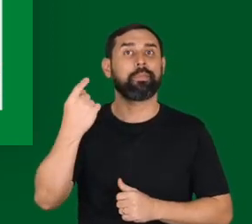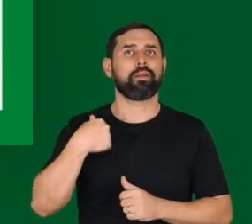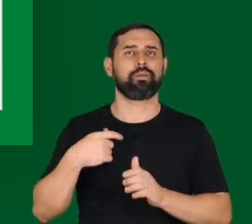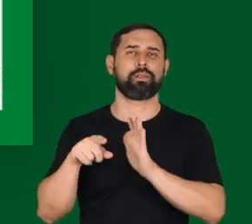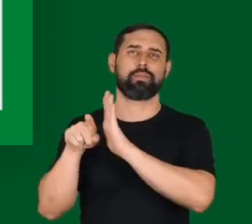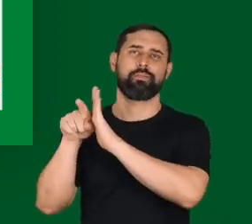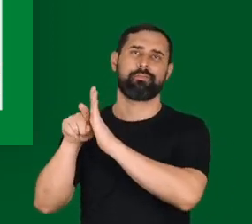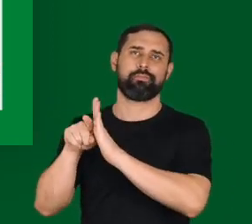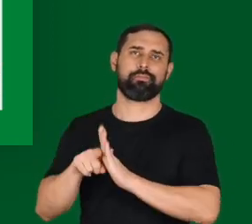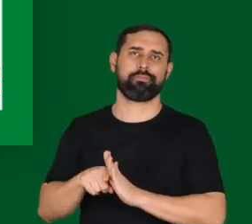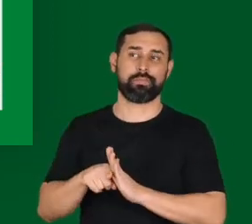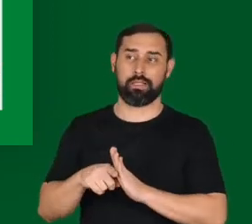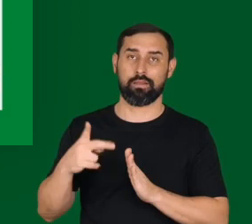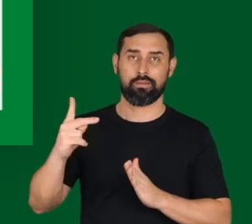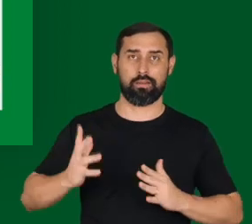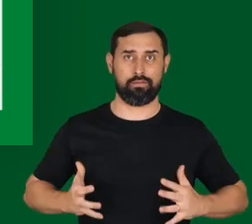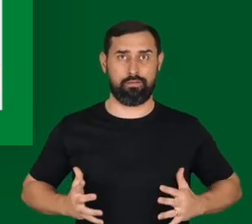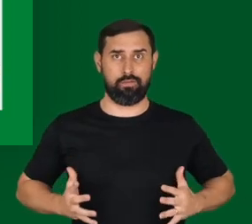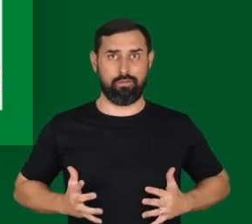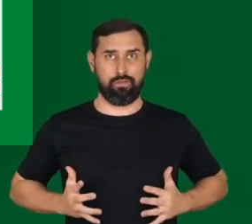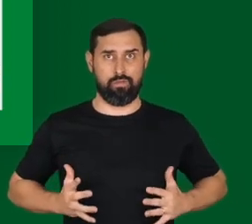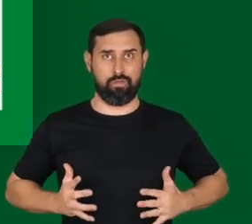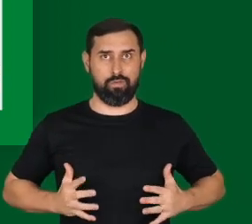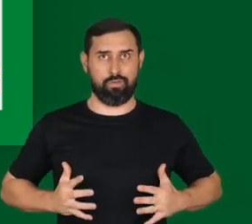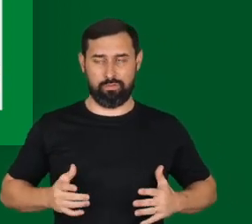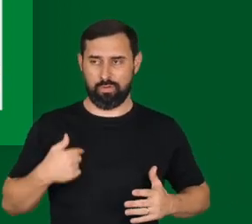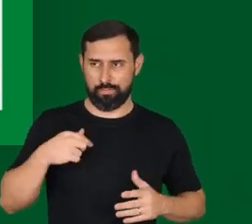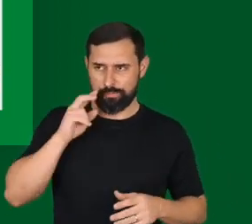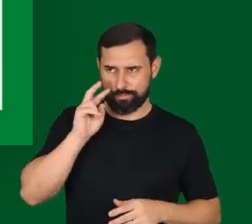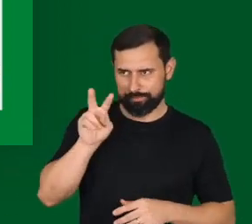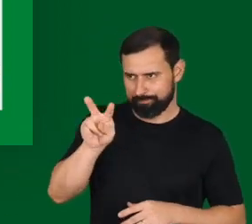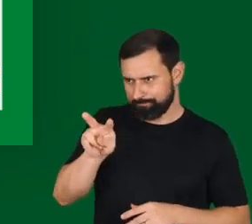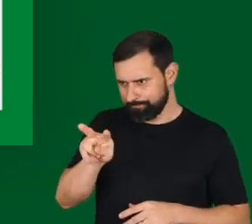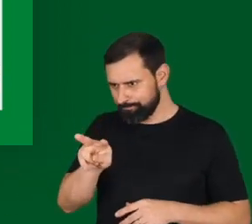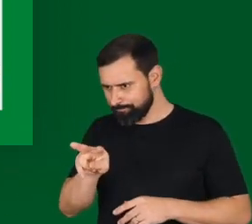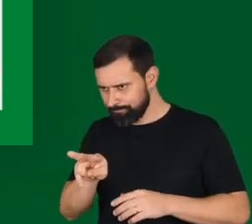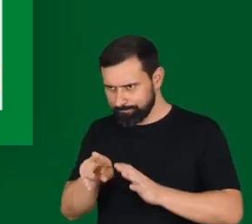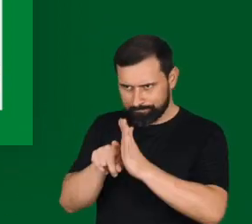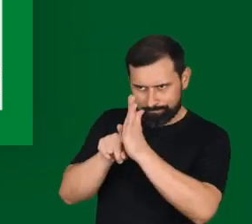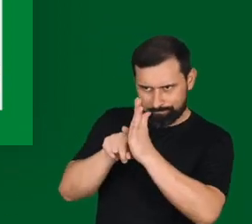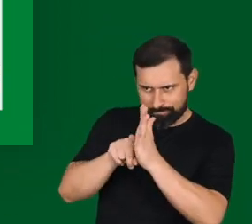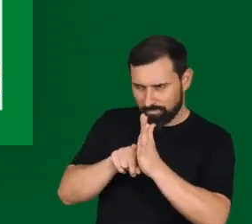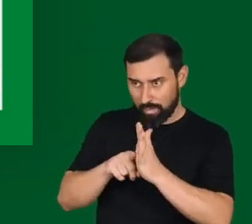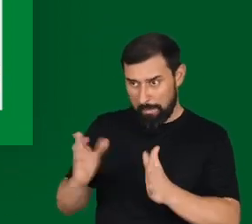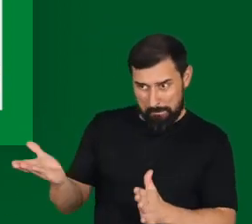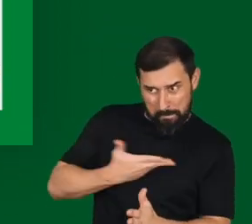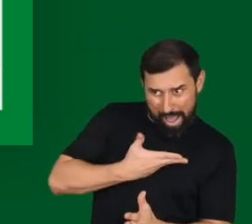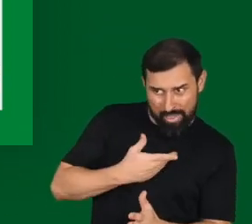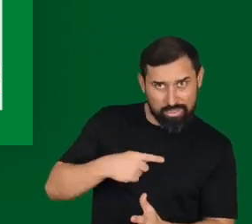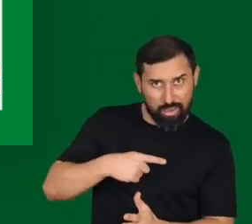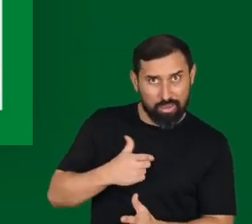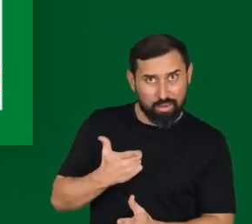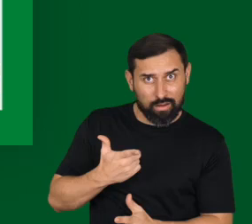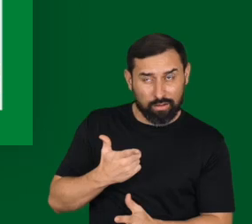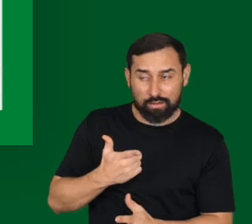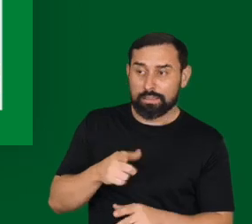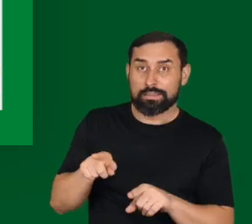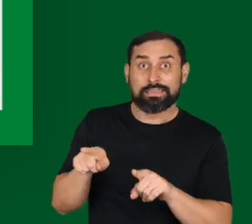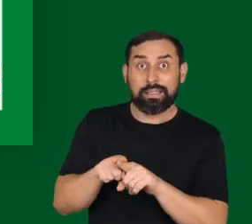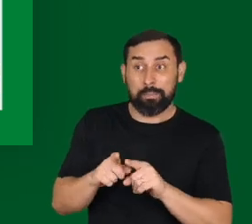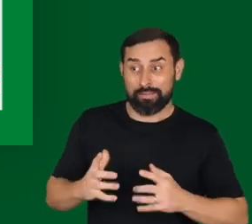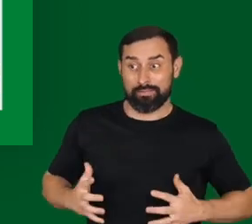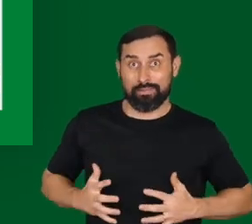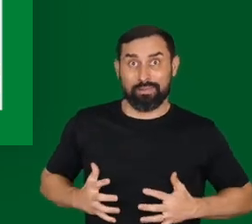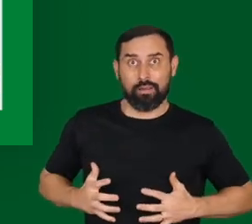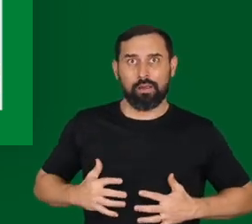essa ventilação? Primeiro, com a inspeção. Então, eu vou expor o tórax da criança e vou olhar se tem algum estigma de